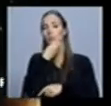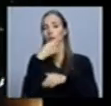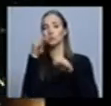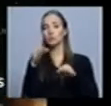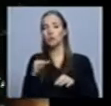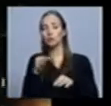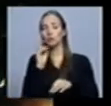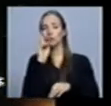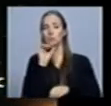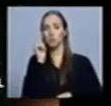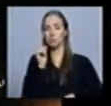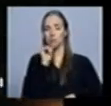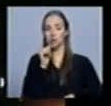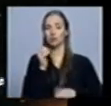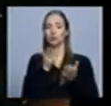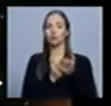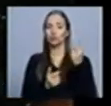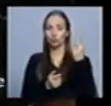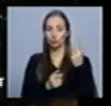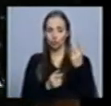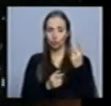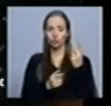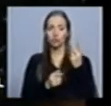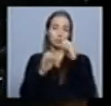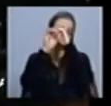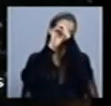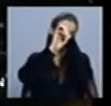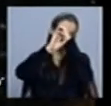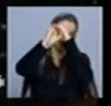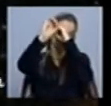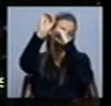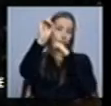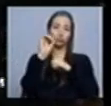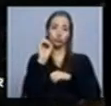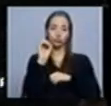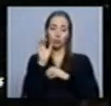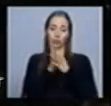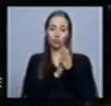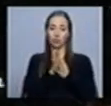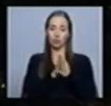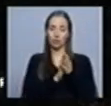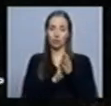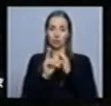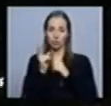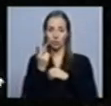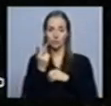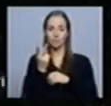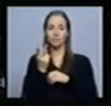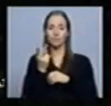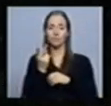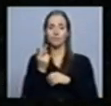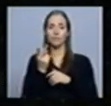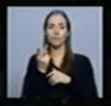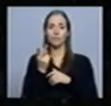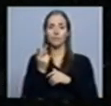observado. E então, dois estudos. Utilizaram os telescópios espaciais Chandra e Hubble e toda uma enorme